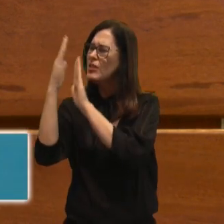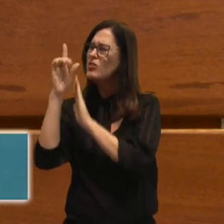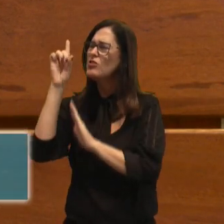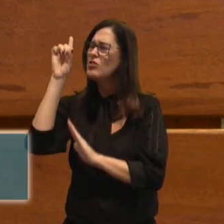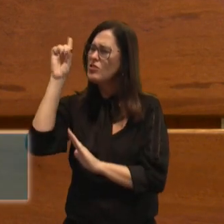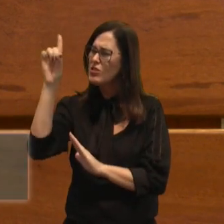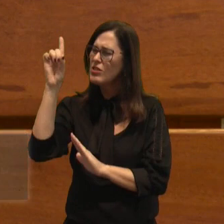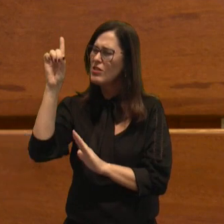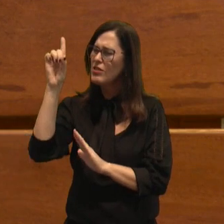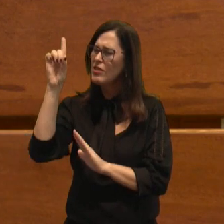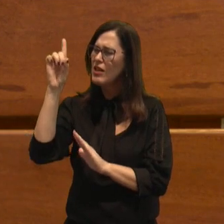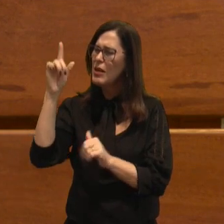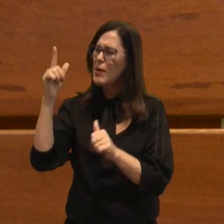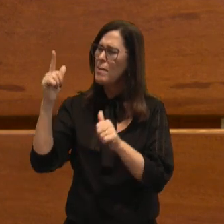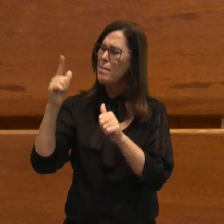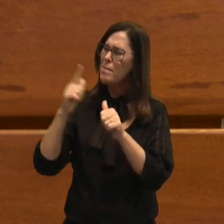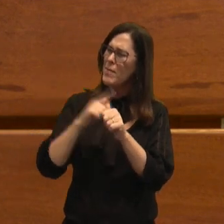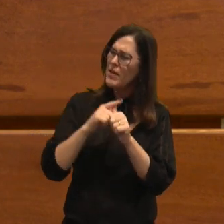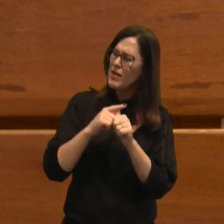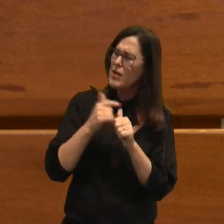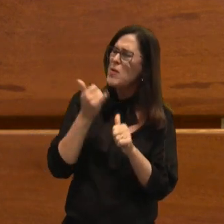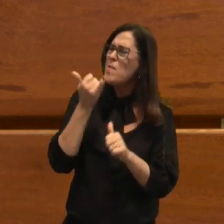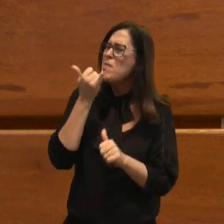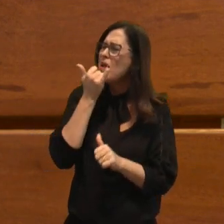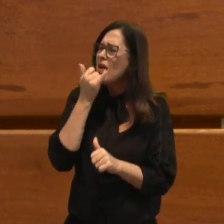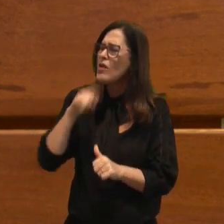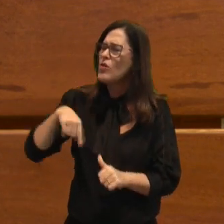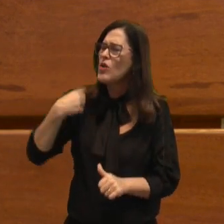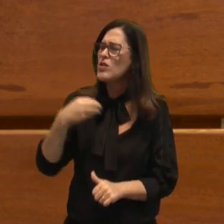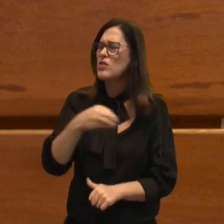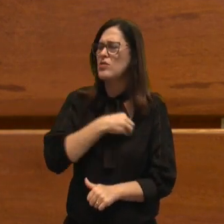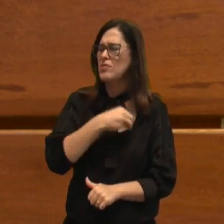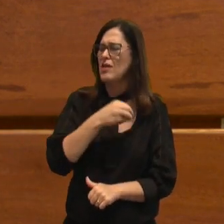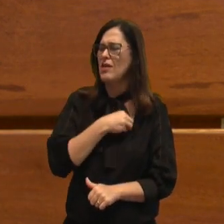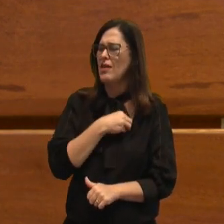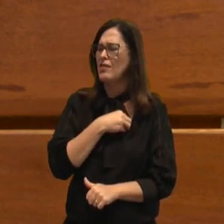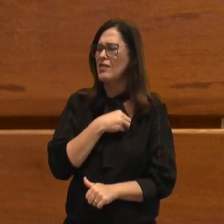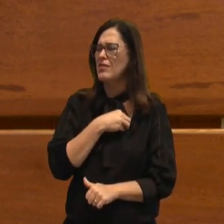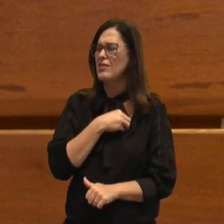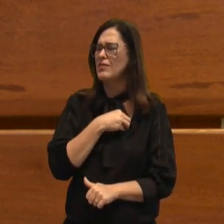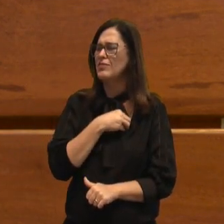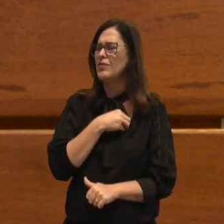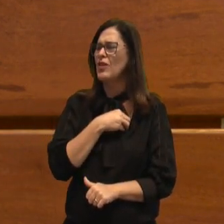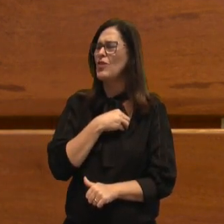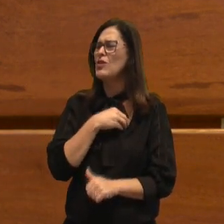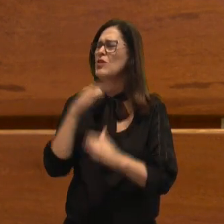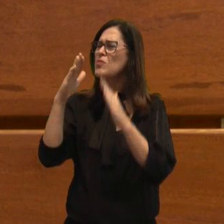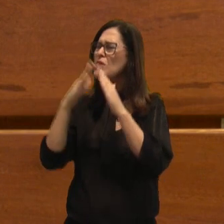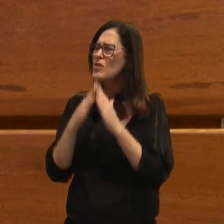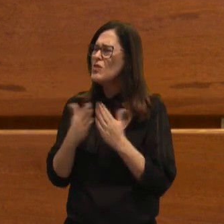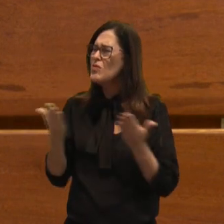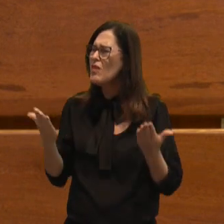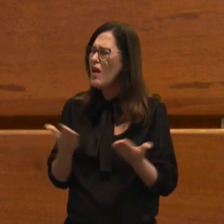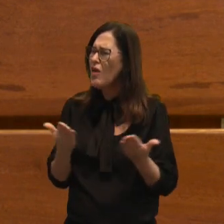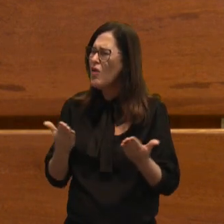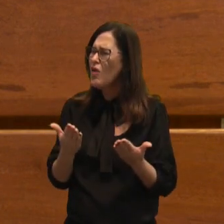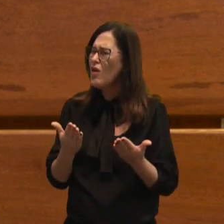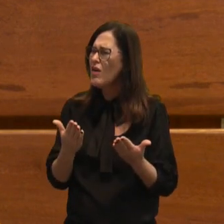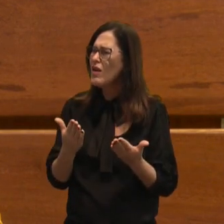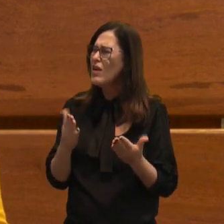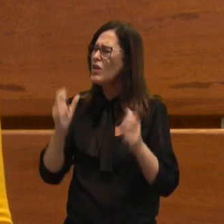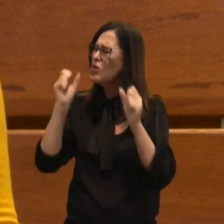Ti, em primeiro lugar, te pedindo perdão pelos nossos pecados. Nós te pedimos neste momento, Senhor Deus,